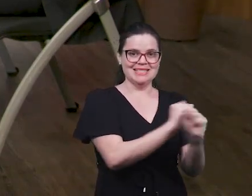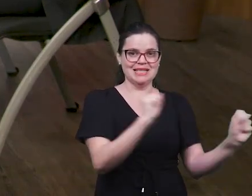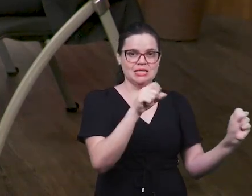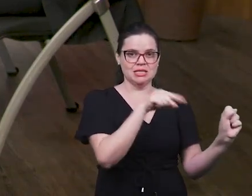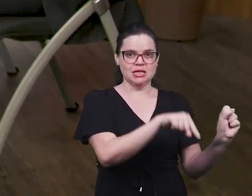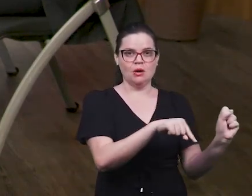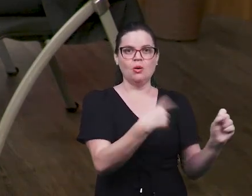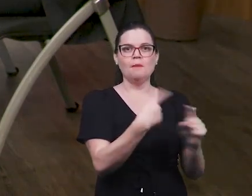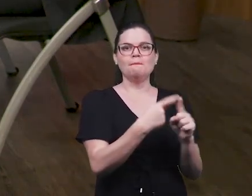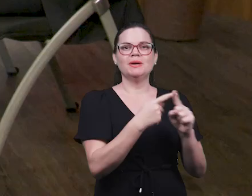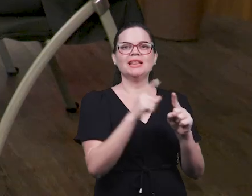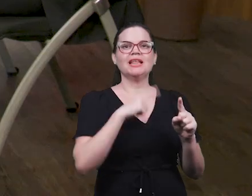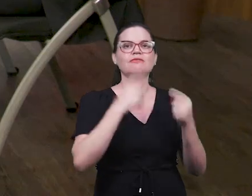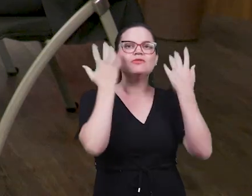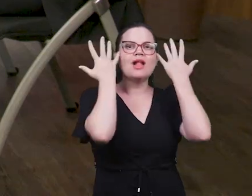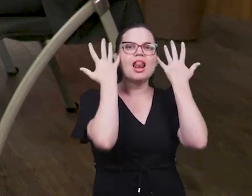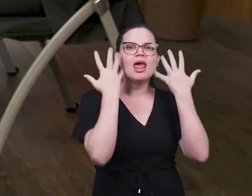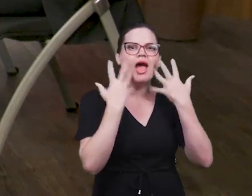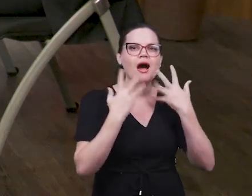fato do leão,